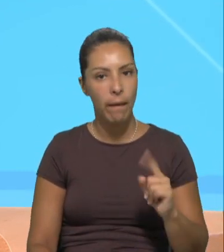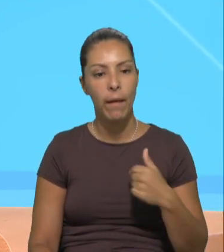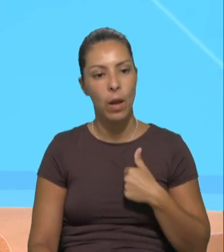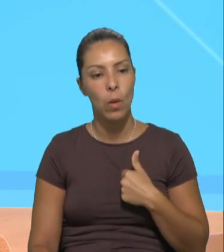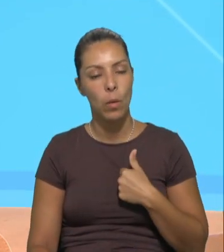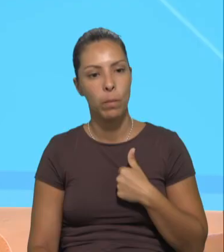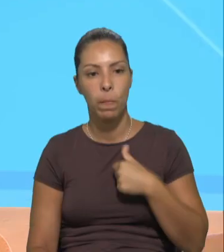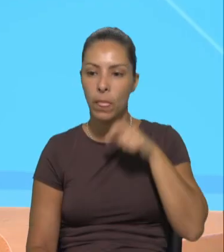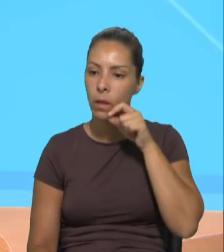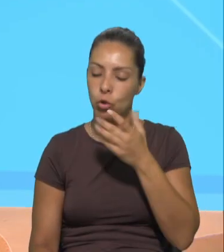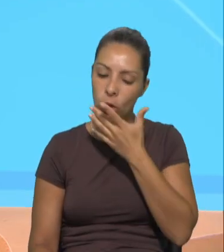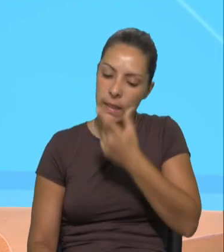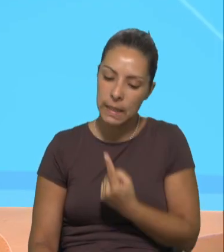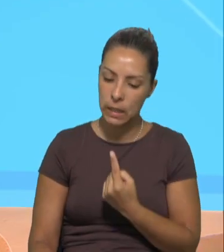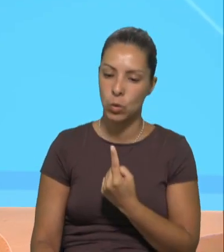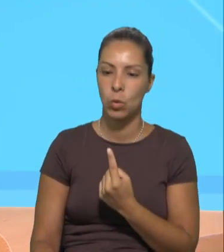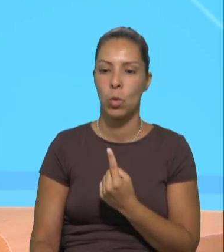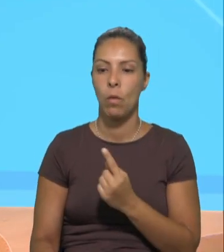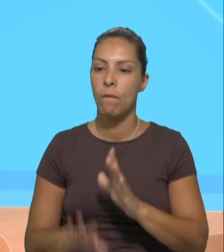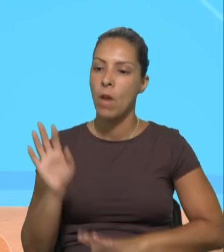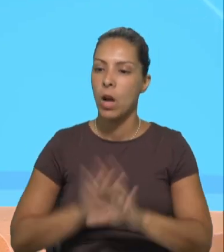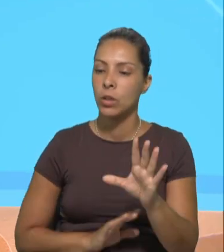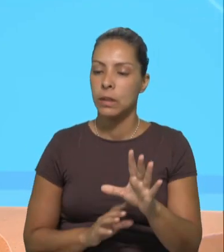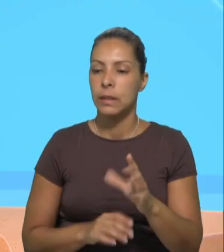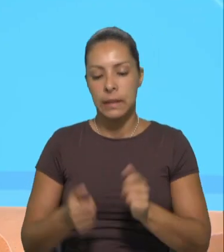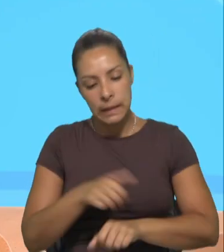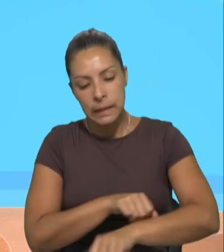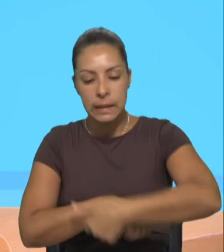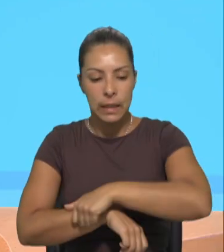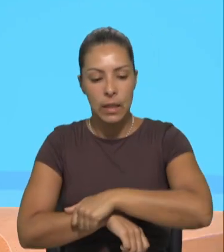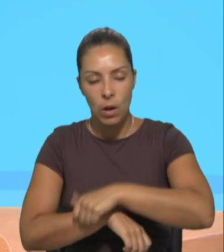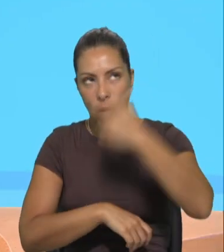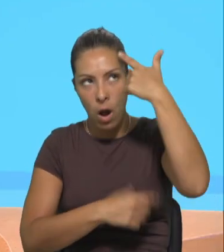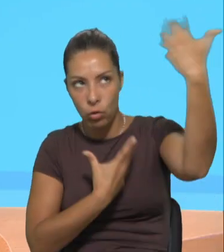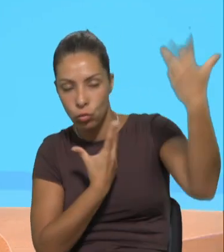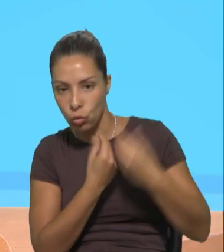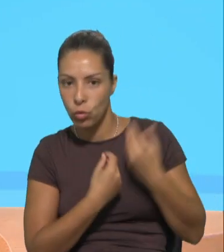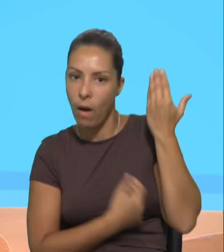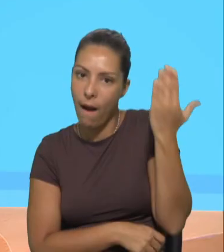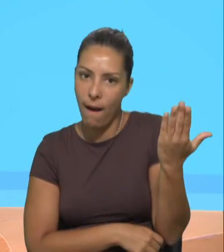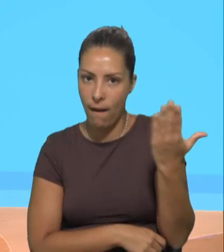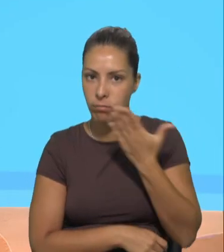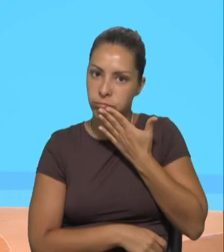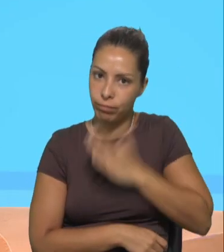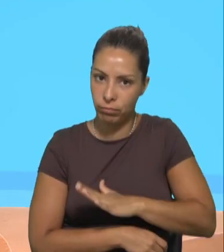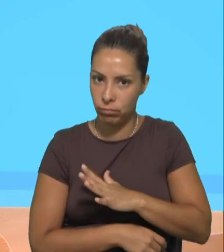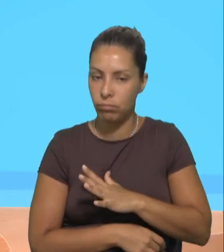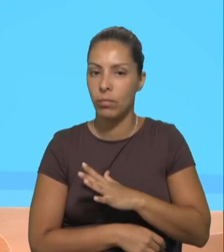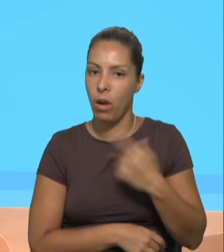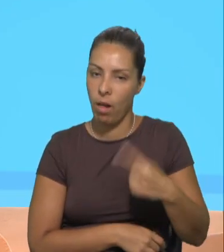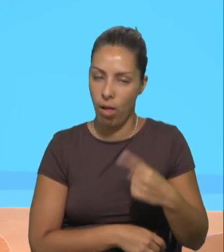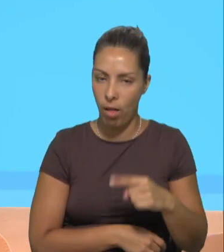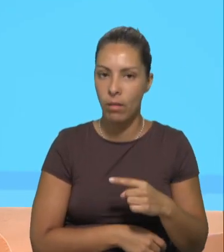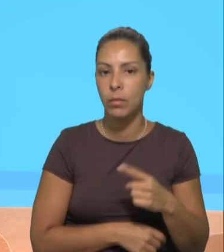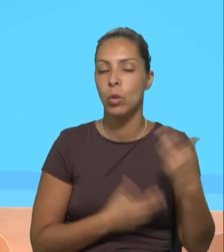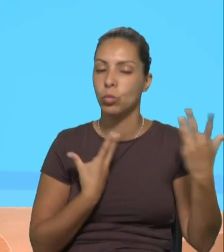eu não faço sozinho, de que eu não estou sozinho, de que eu estou ao serviço deste projeto e, portanto, eu estou